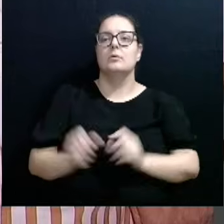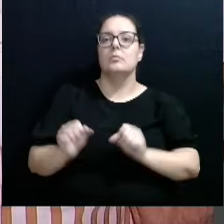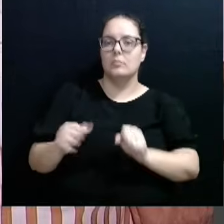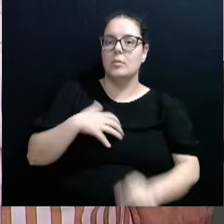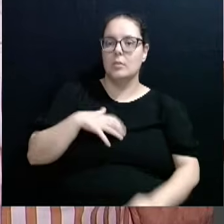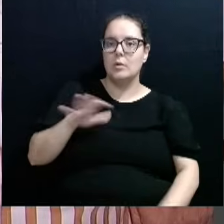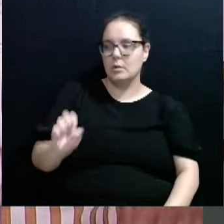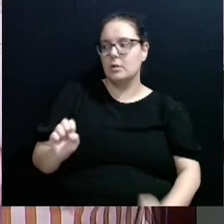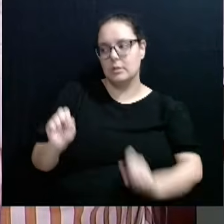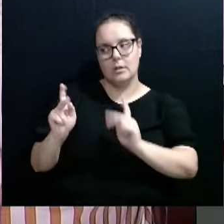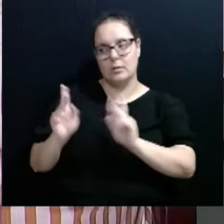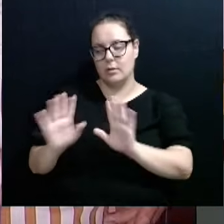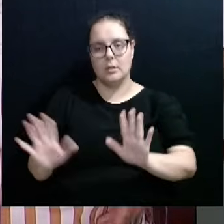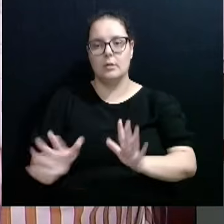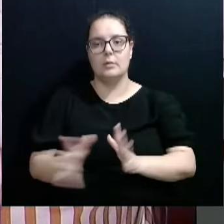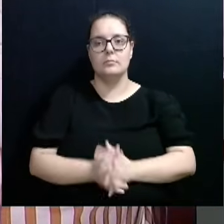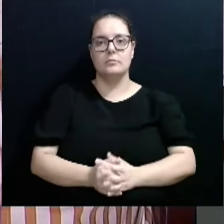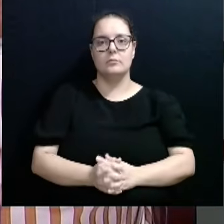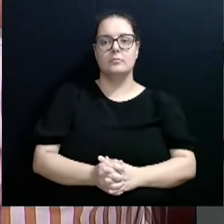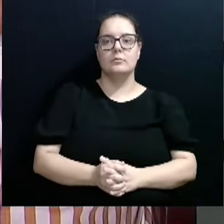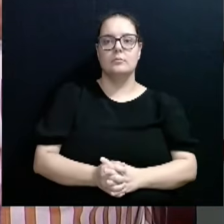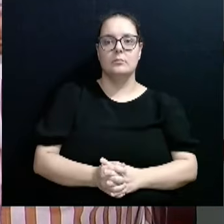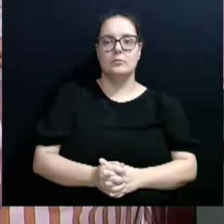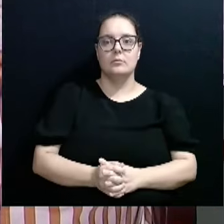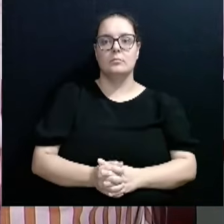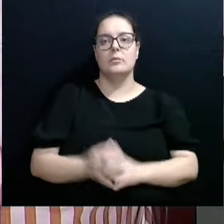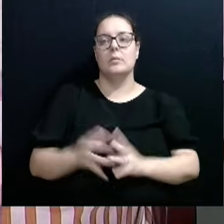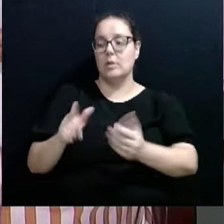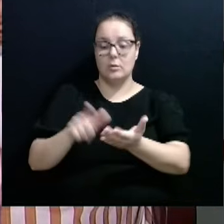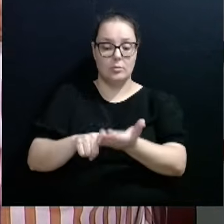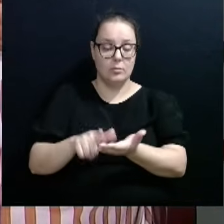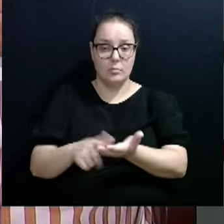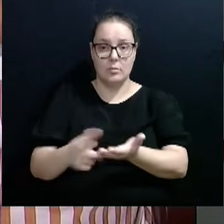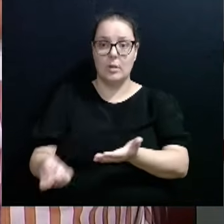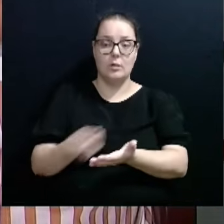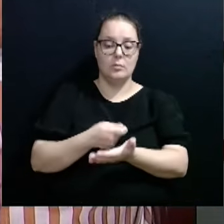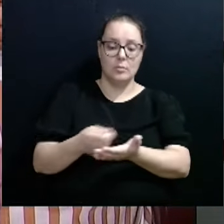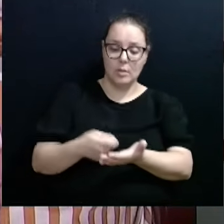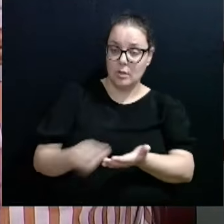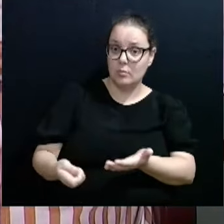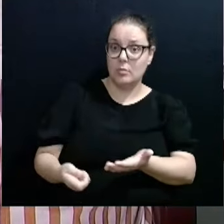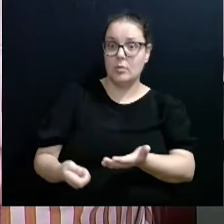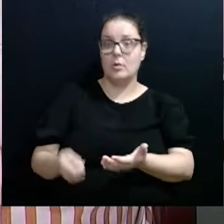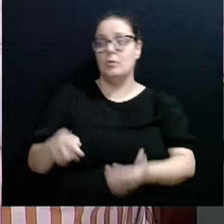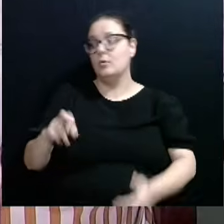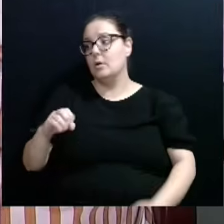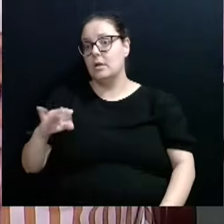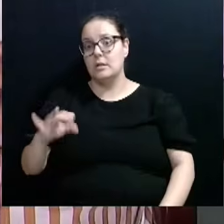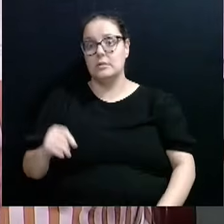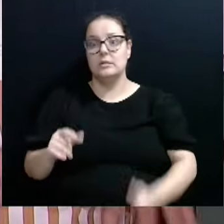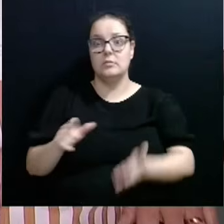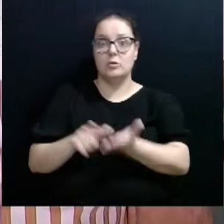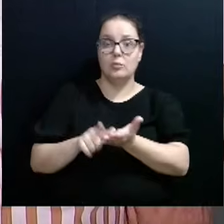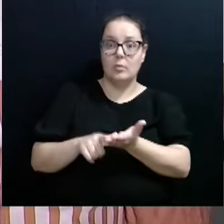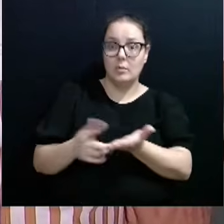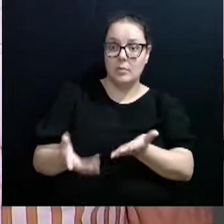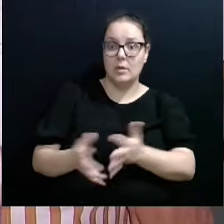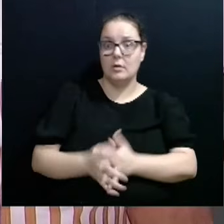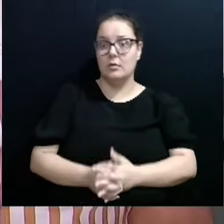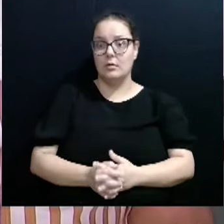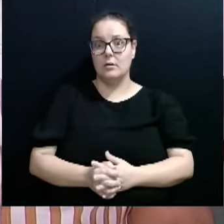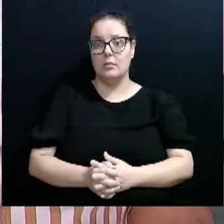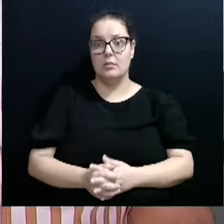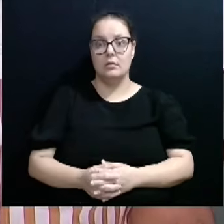né? E era tudo no papel, tudo anotado, recibo, tudo um pedacinho de papel, igual lá